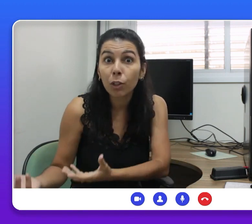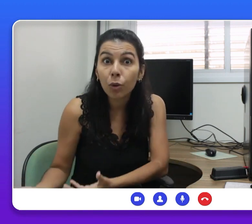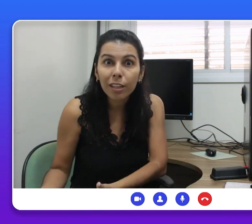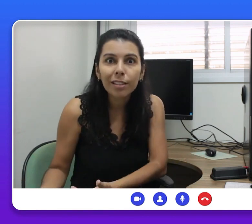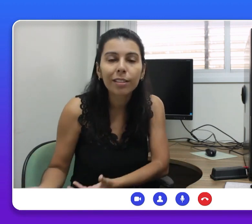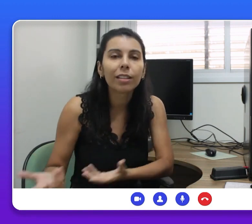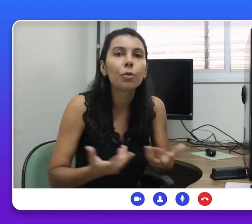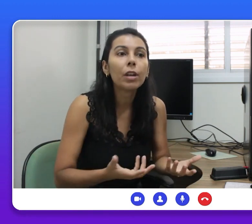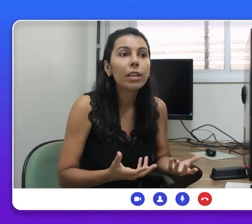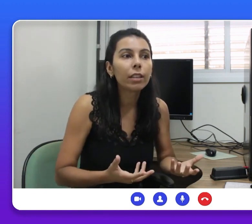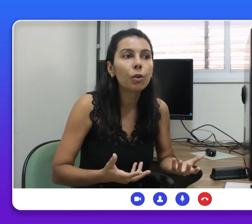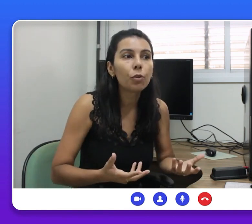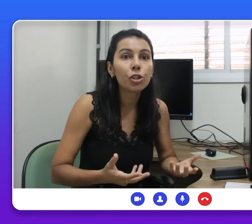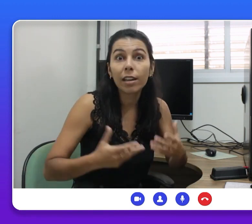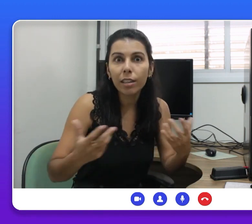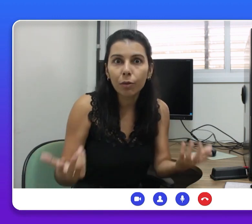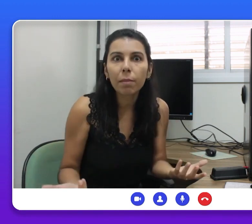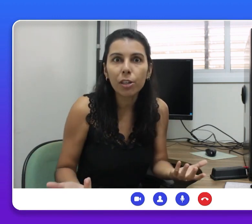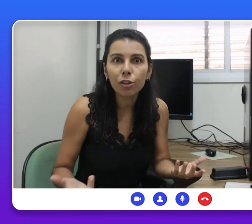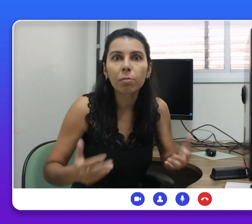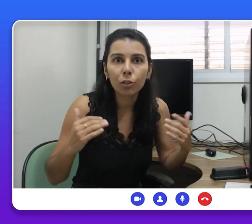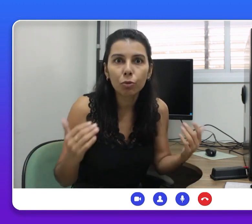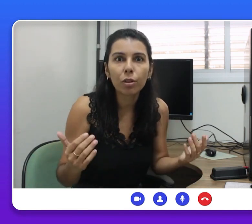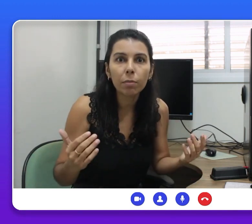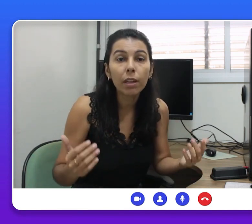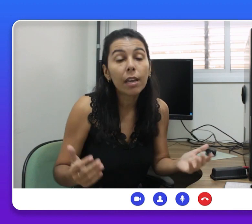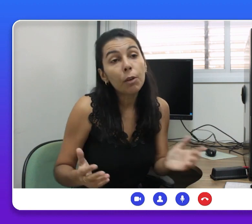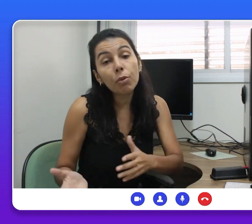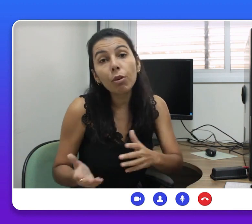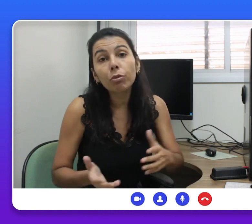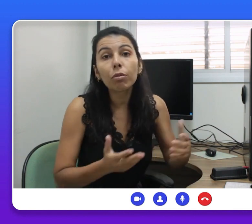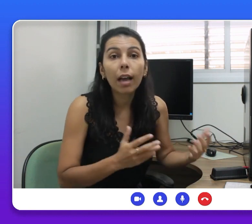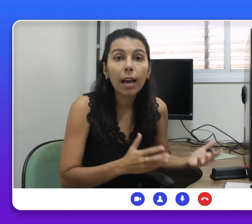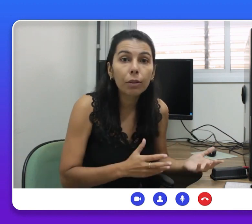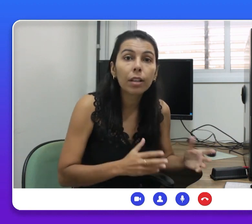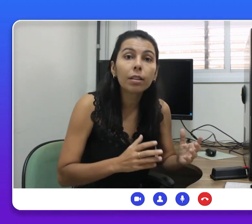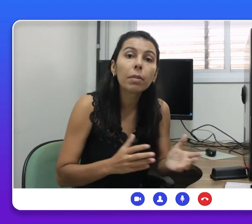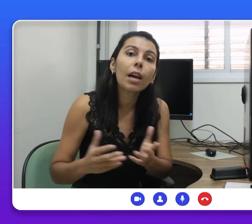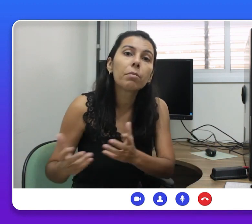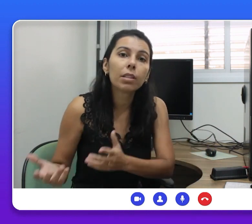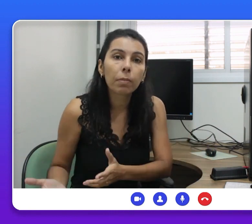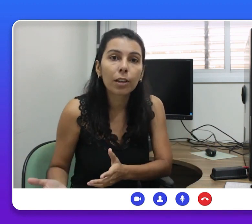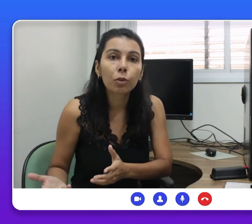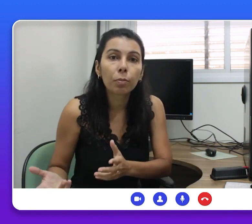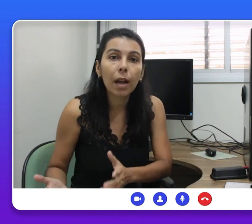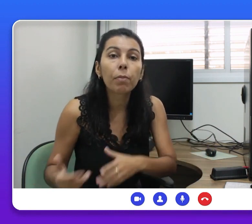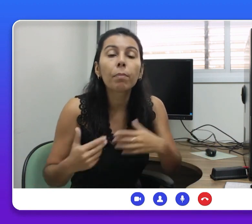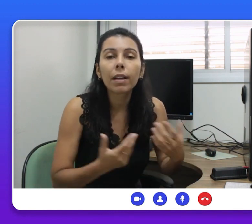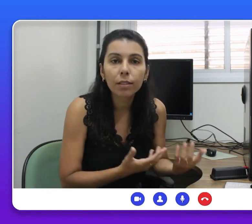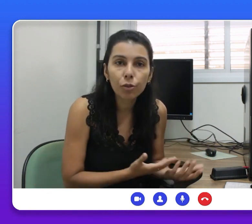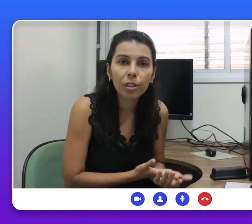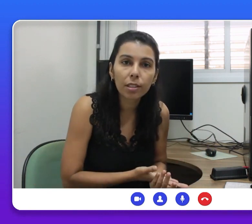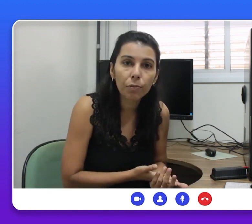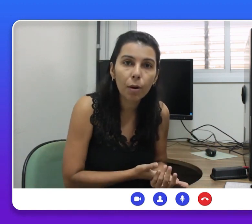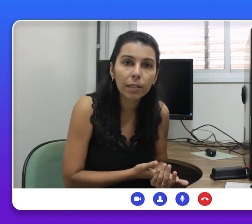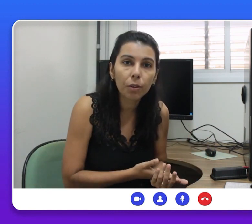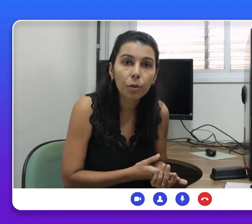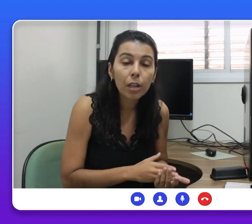para minorias que não estariam na mídia mainstream. Por outro lado, ela também abre espaço para a propagação